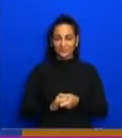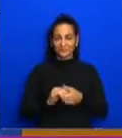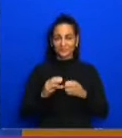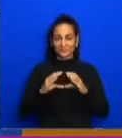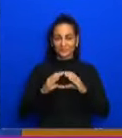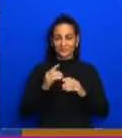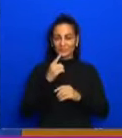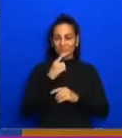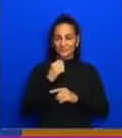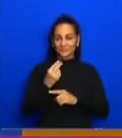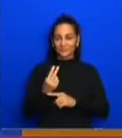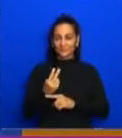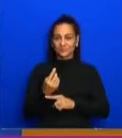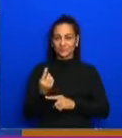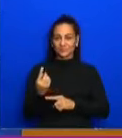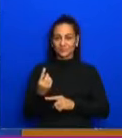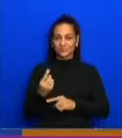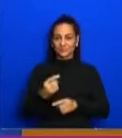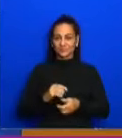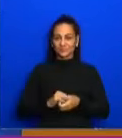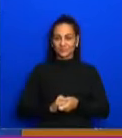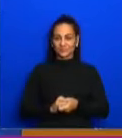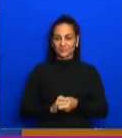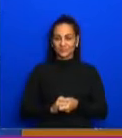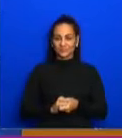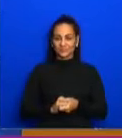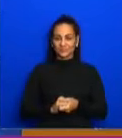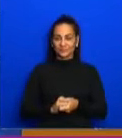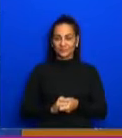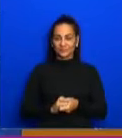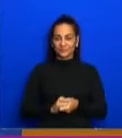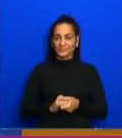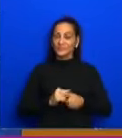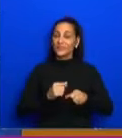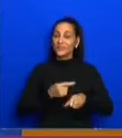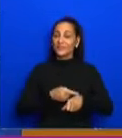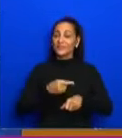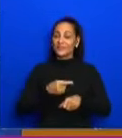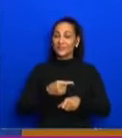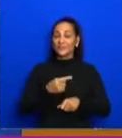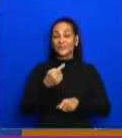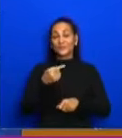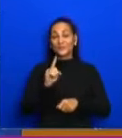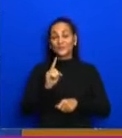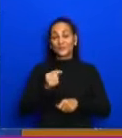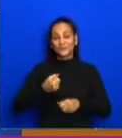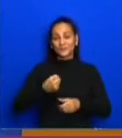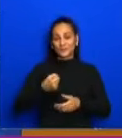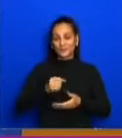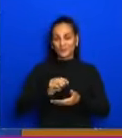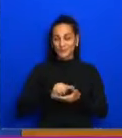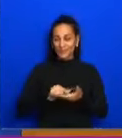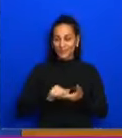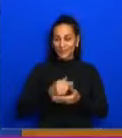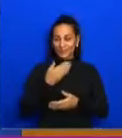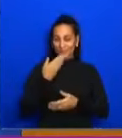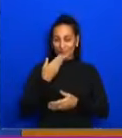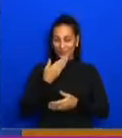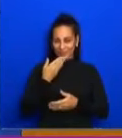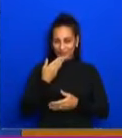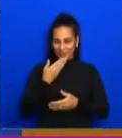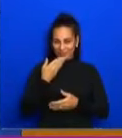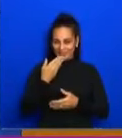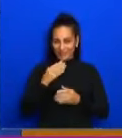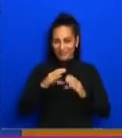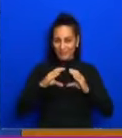Bola vermelha número 21. Vermelha 21. E agora o 15º e último número da Loto